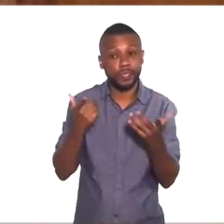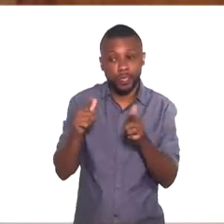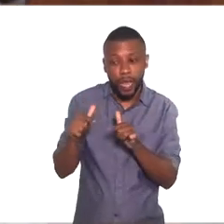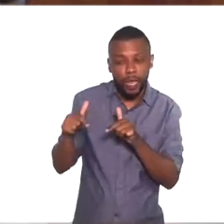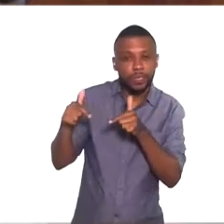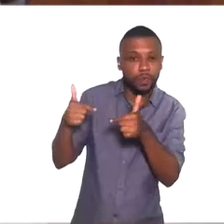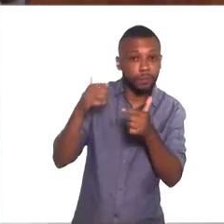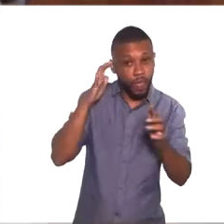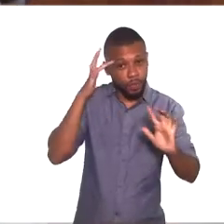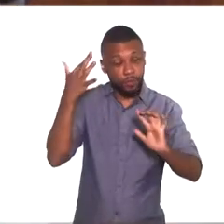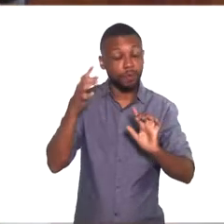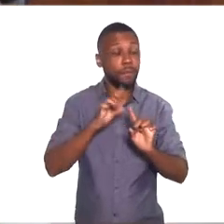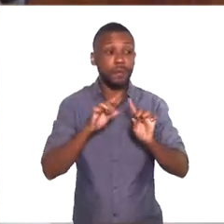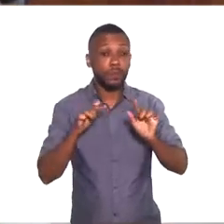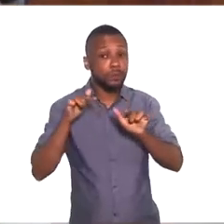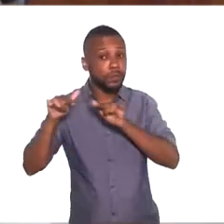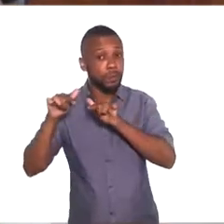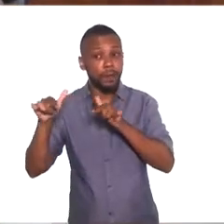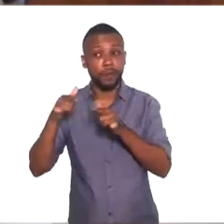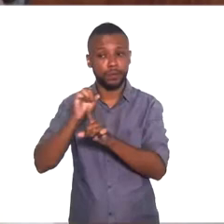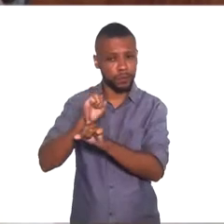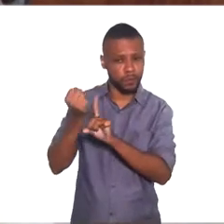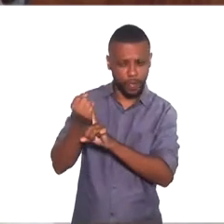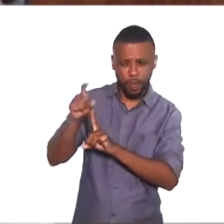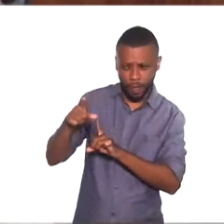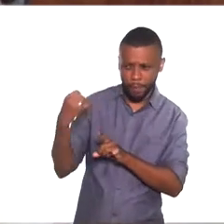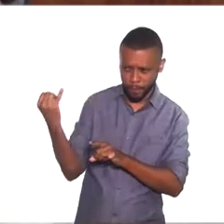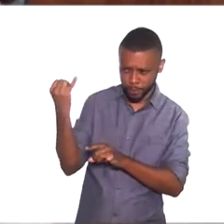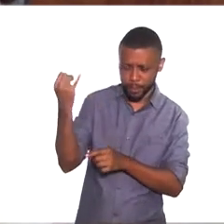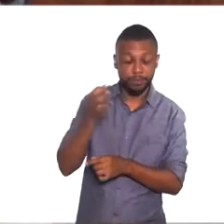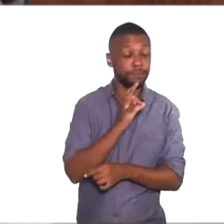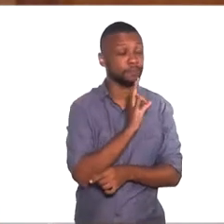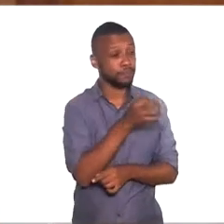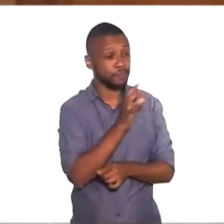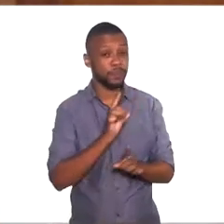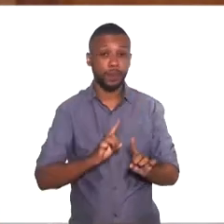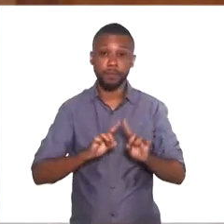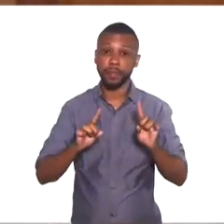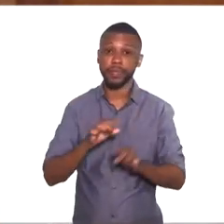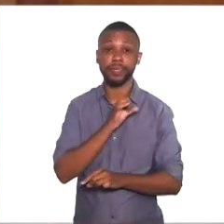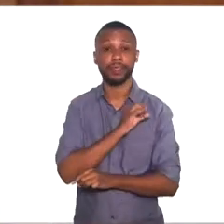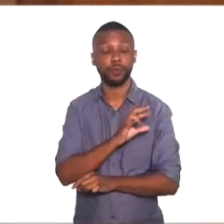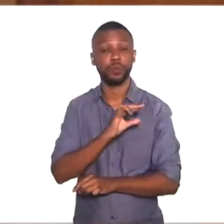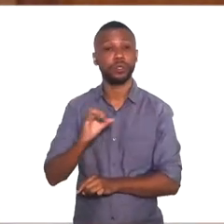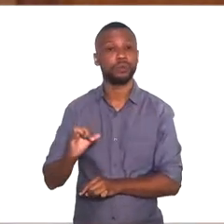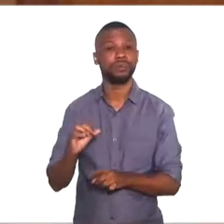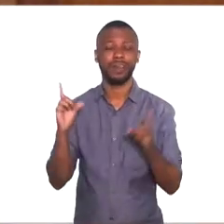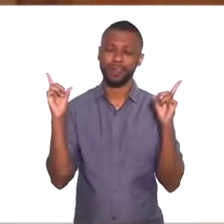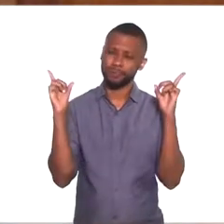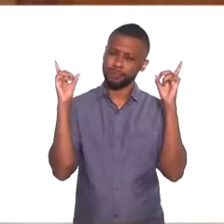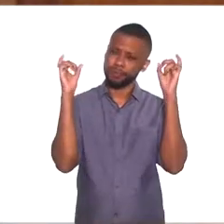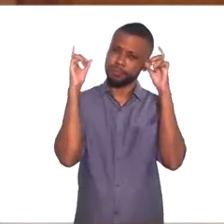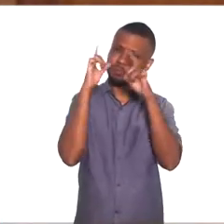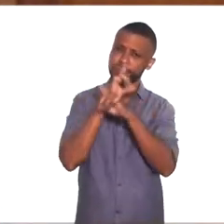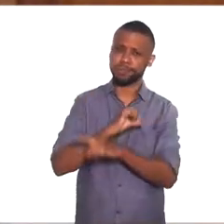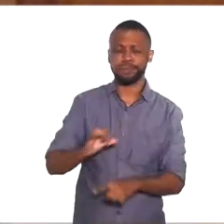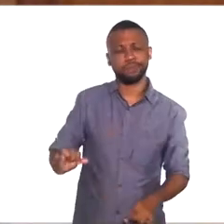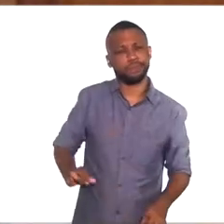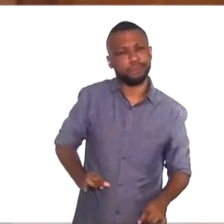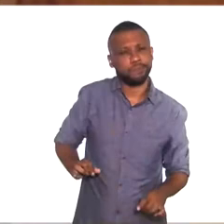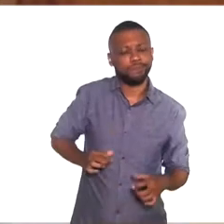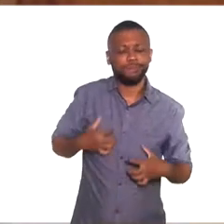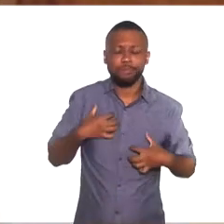a esse trabalho social é uma coisa que se chama essa forte né mas aqui no Rio é doloroso